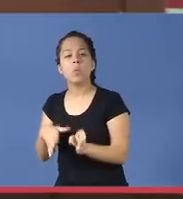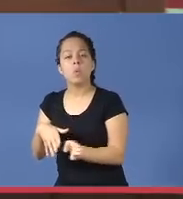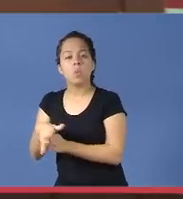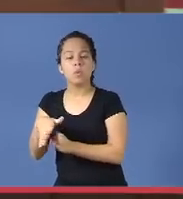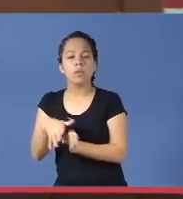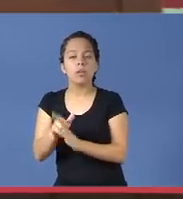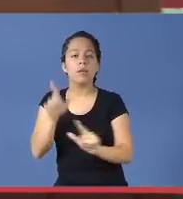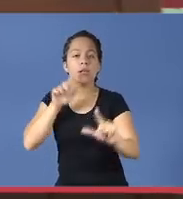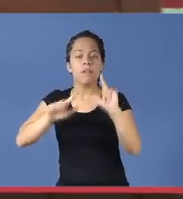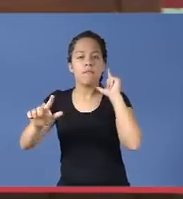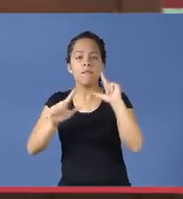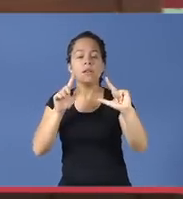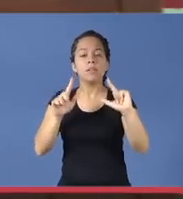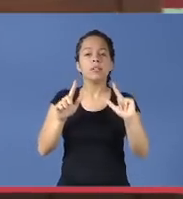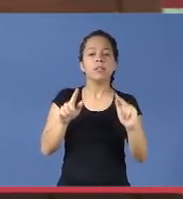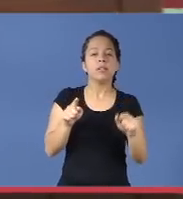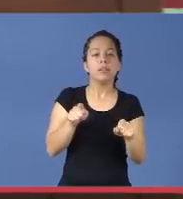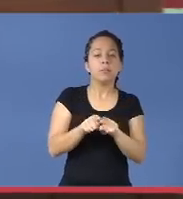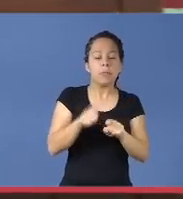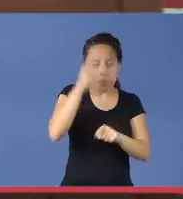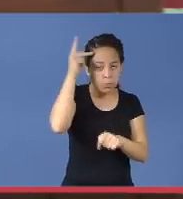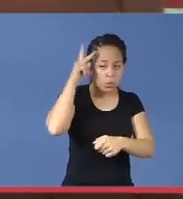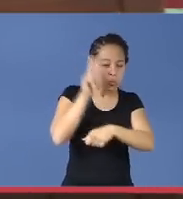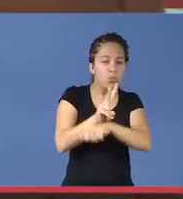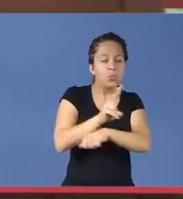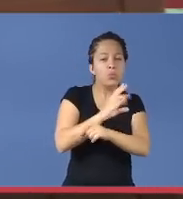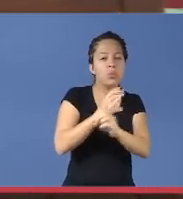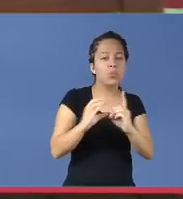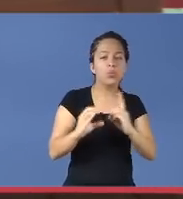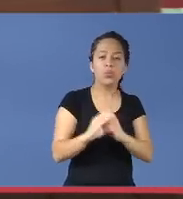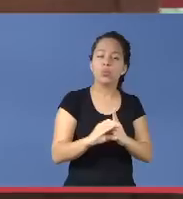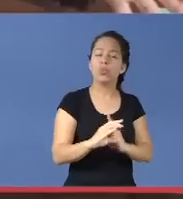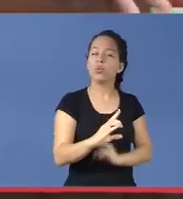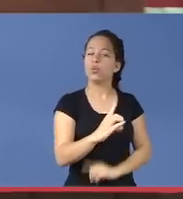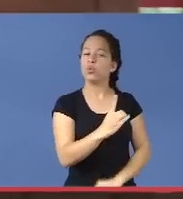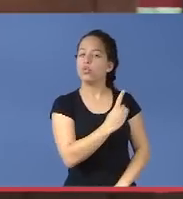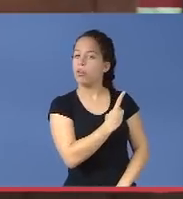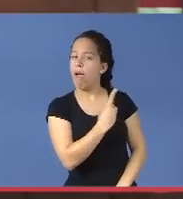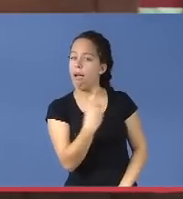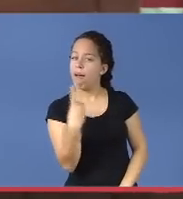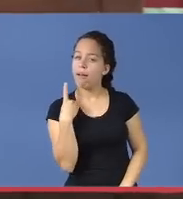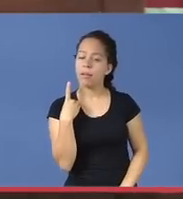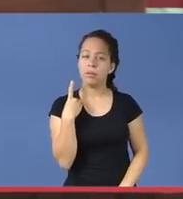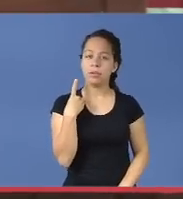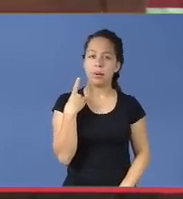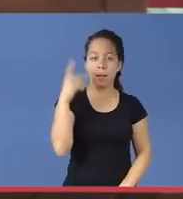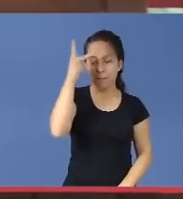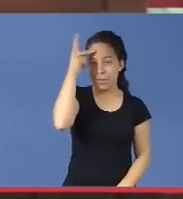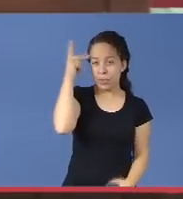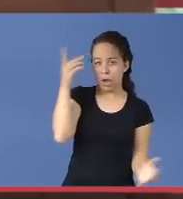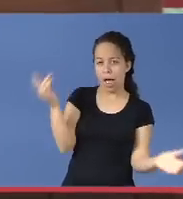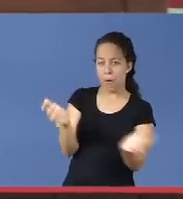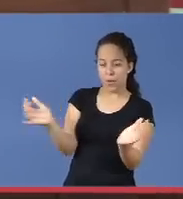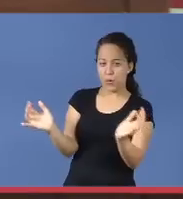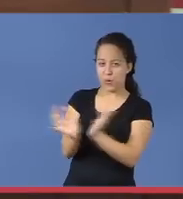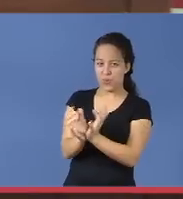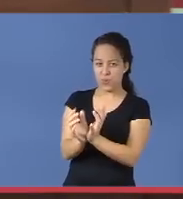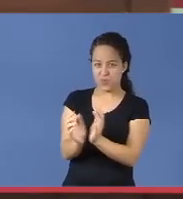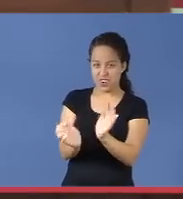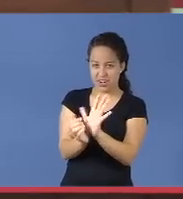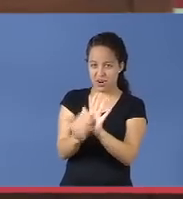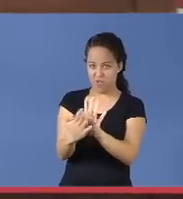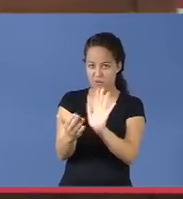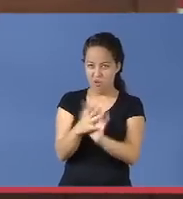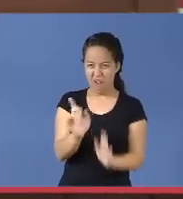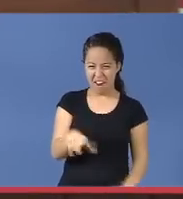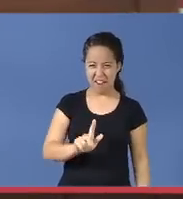culto, do diácono, dos cantores, do grupo de louvor que vai cantar gospel só a partir de agora, vai mudar tudo,